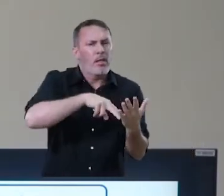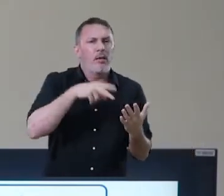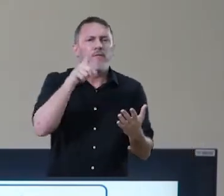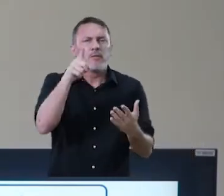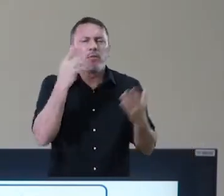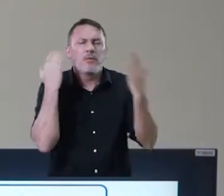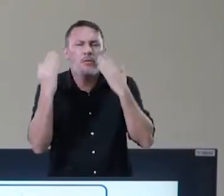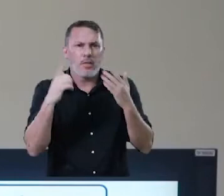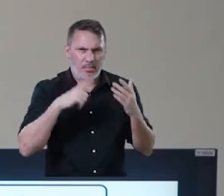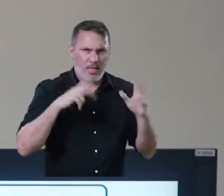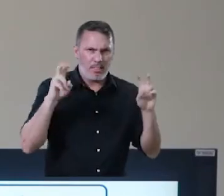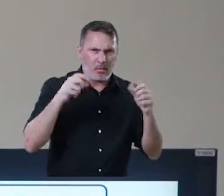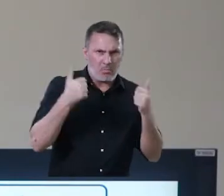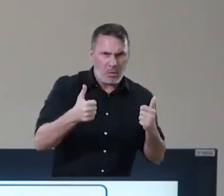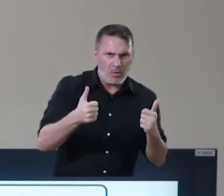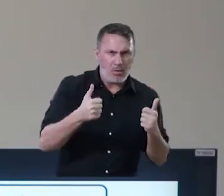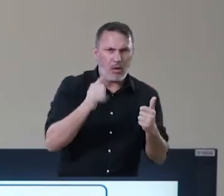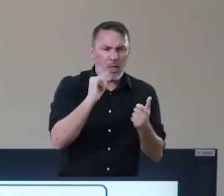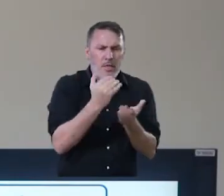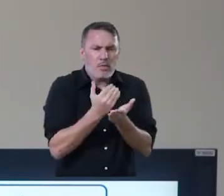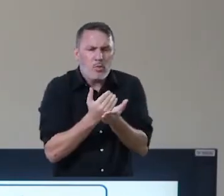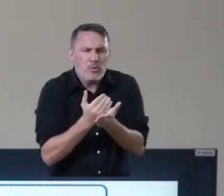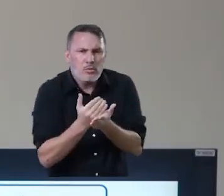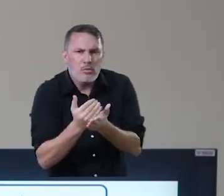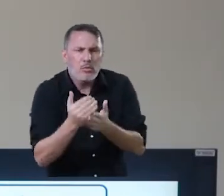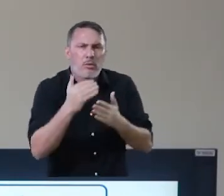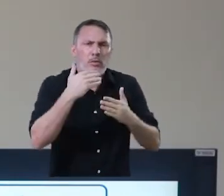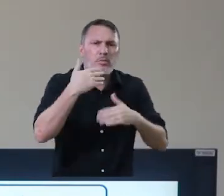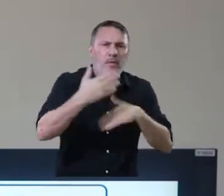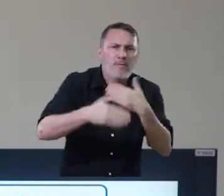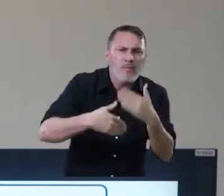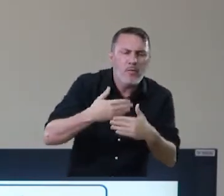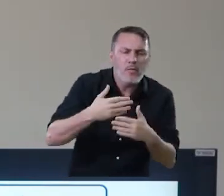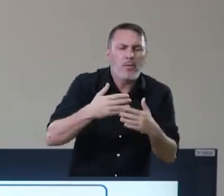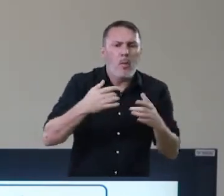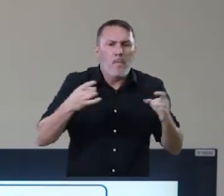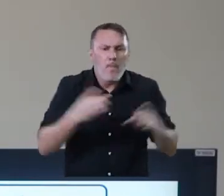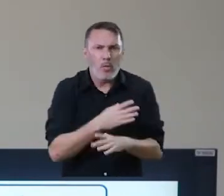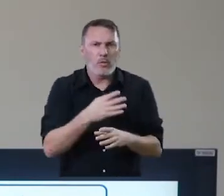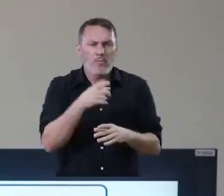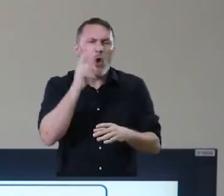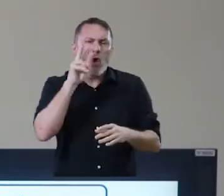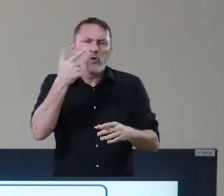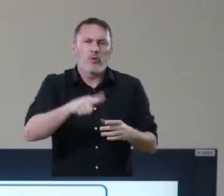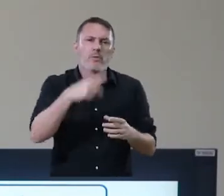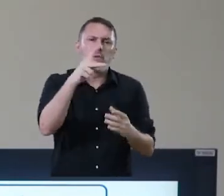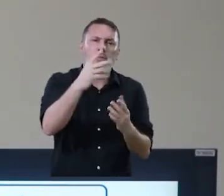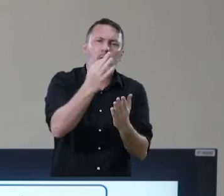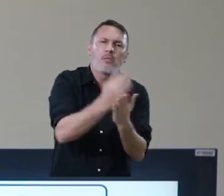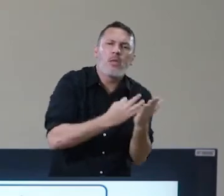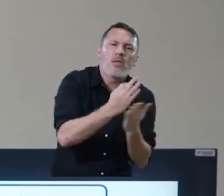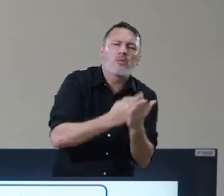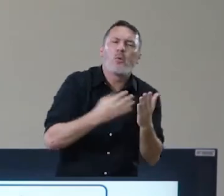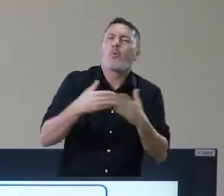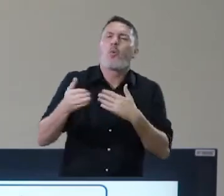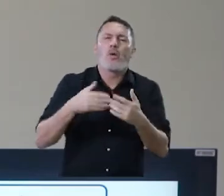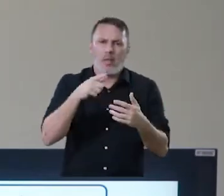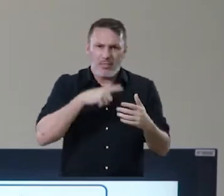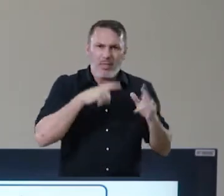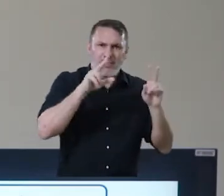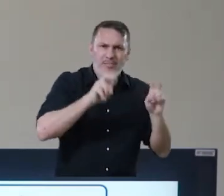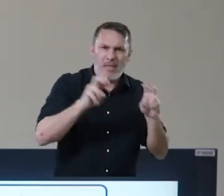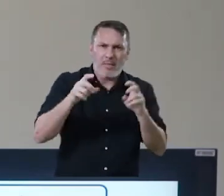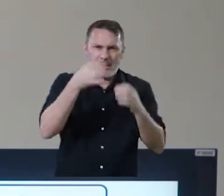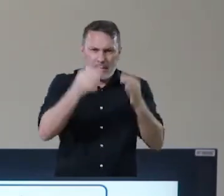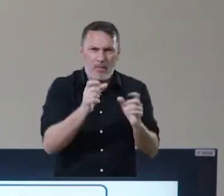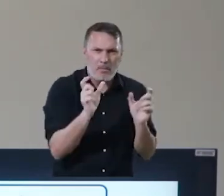tema na introdução, no desenvolvimento e na conclusão. Dá uma olhada nisso aí. Se o tema se você trabalhou todas as palavras